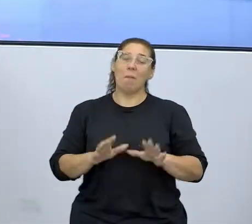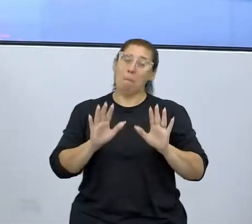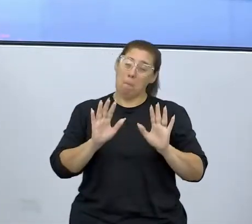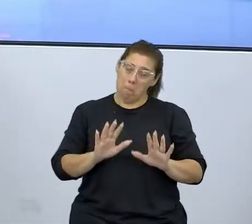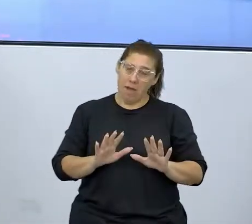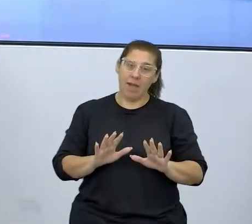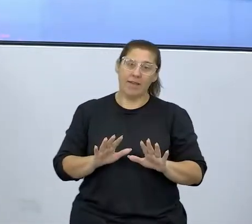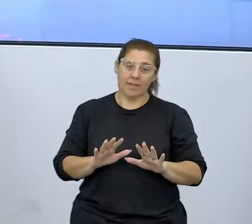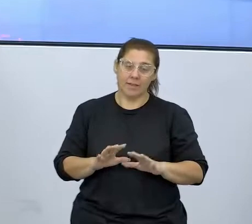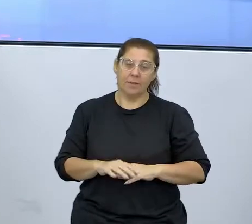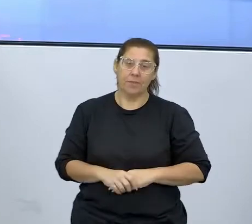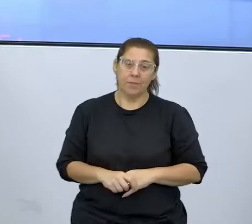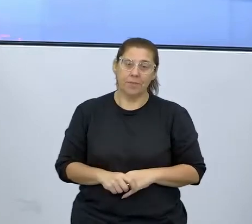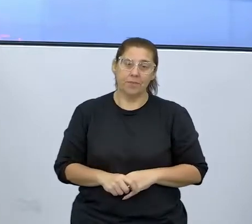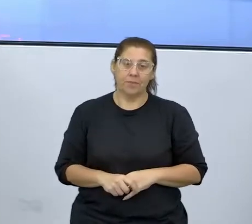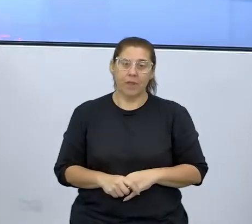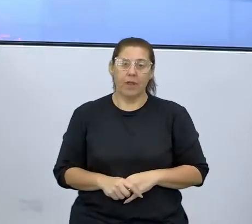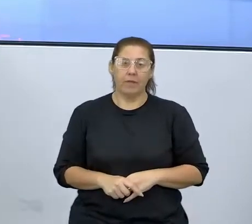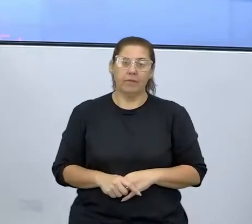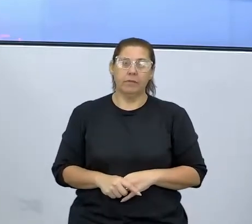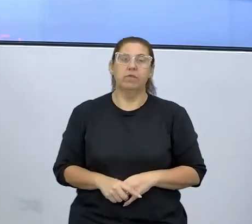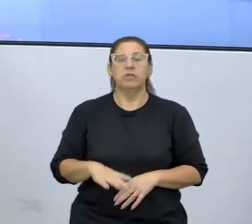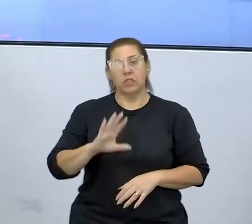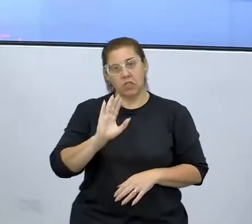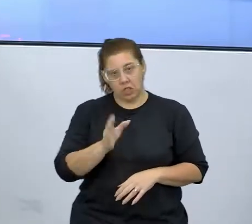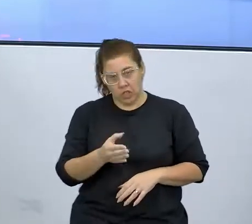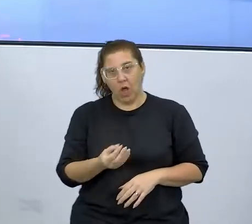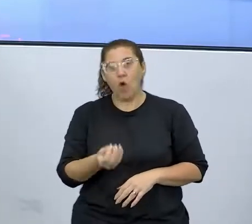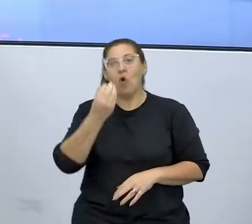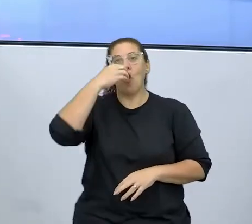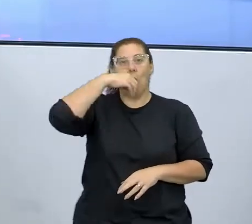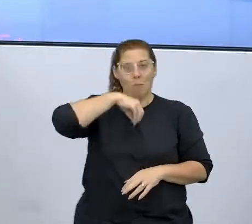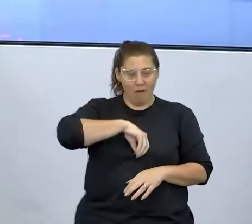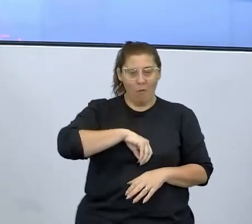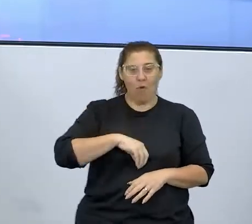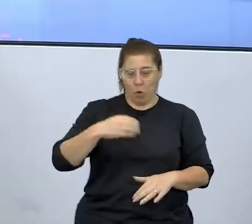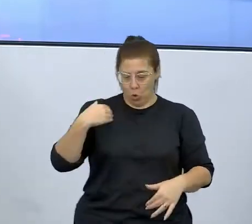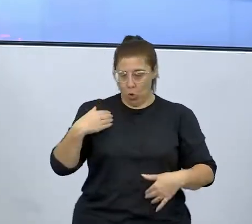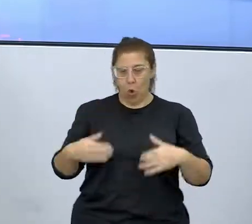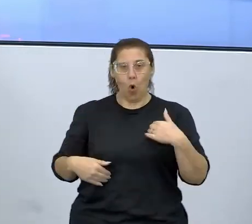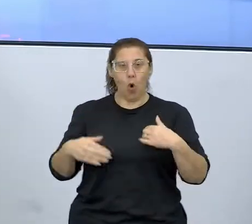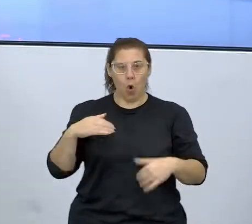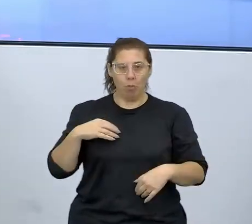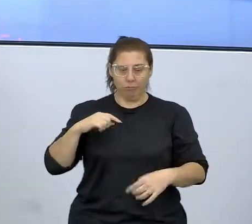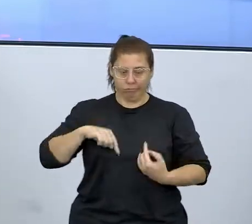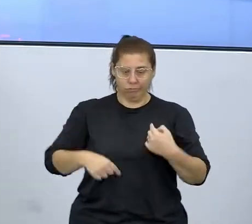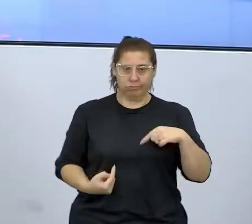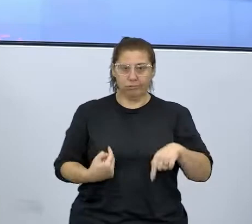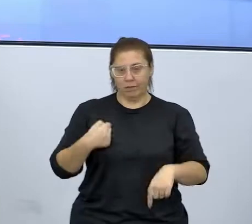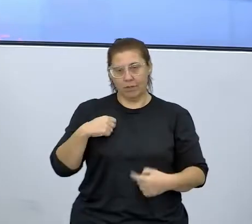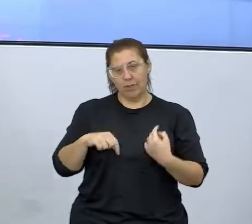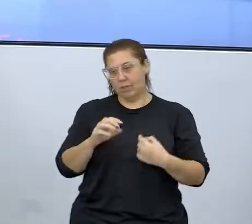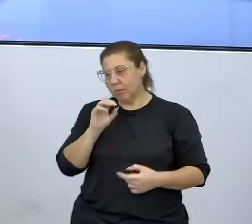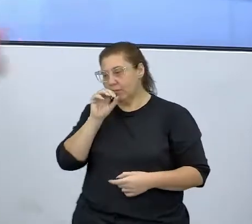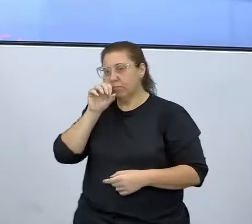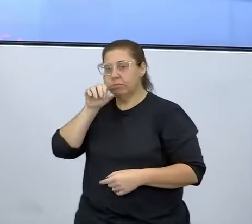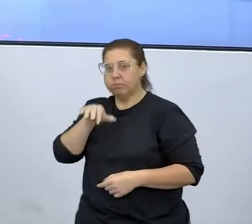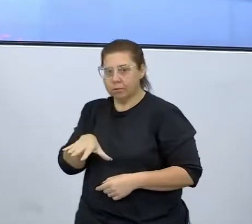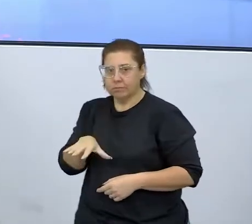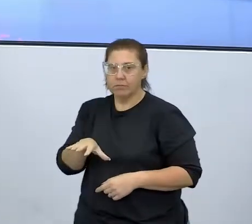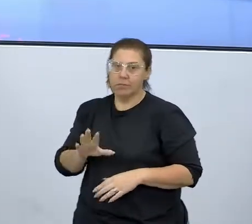não é efetivo, porque justamente você já ingeriu aquilo, muitas vezes o seu corpo já processou e o que você está jogando fora é o que